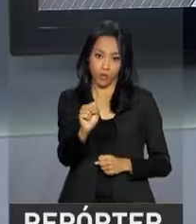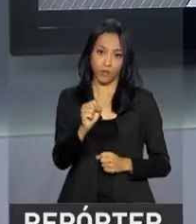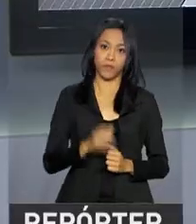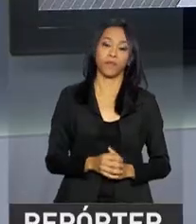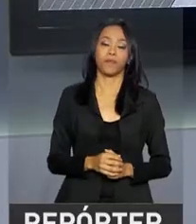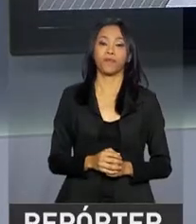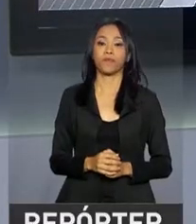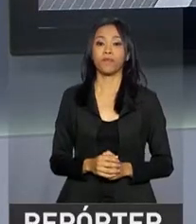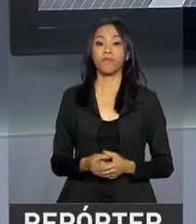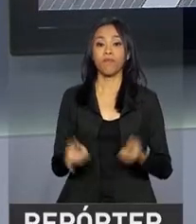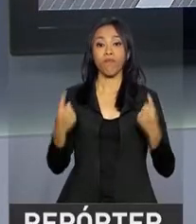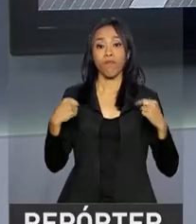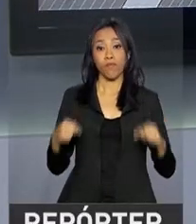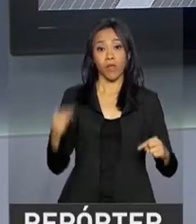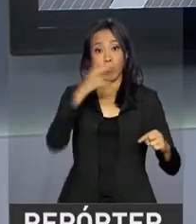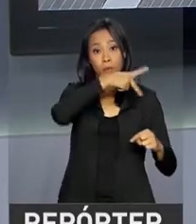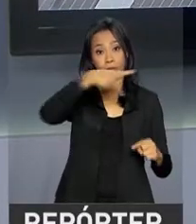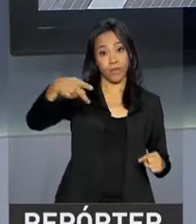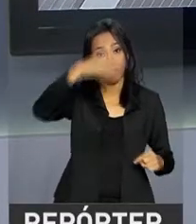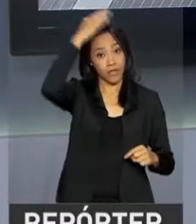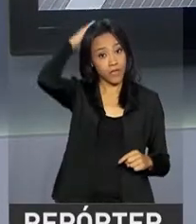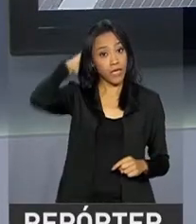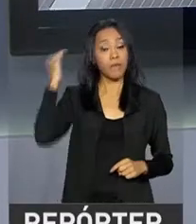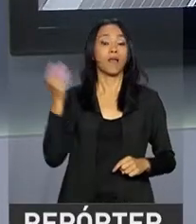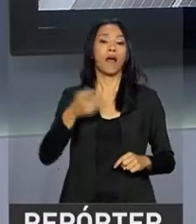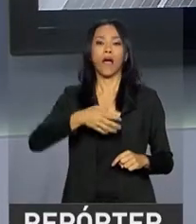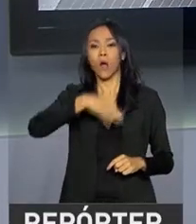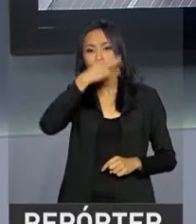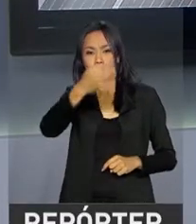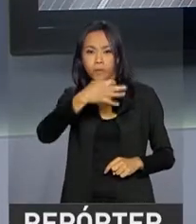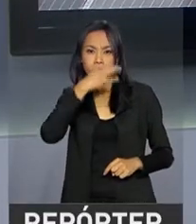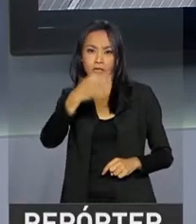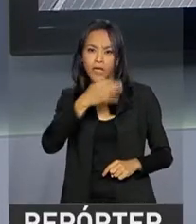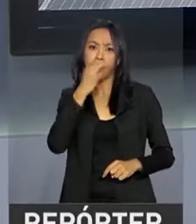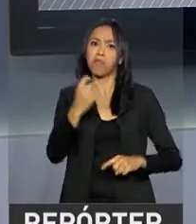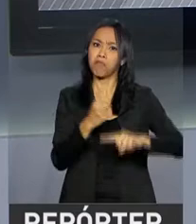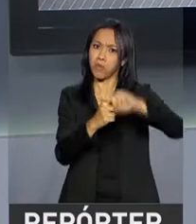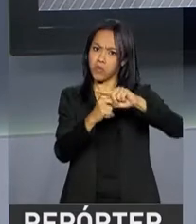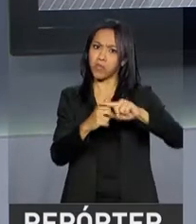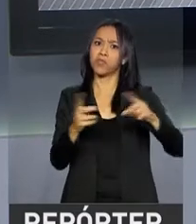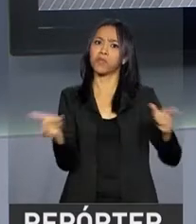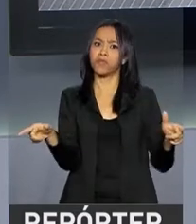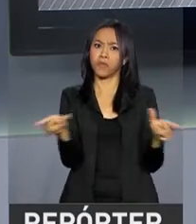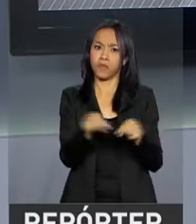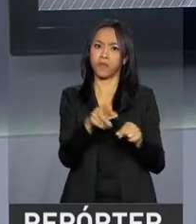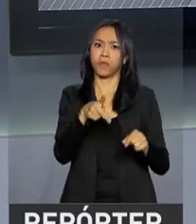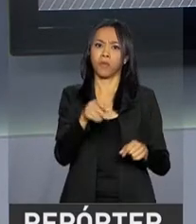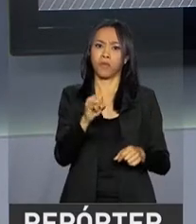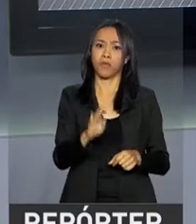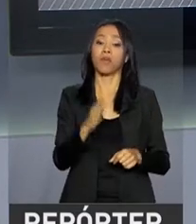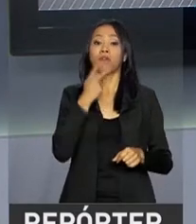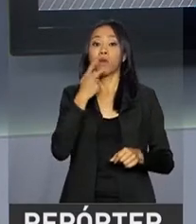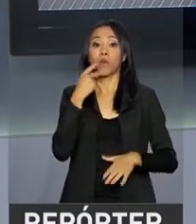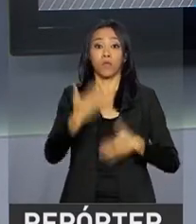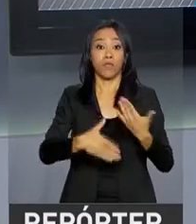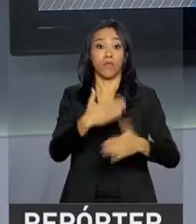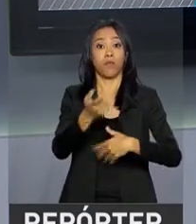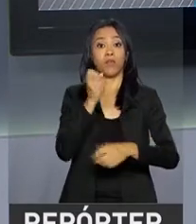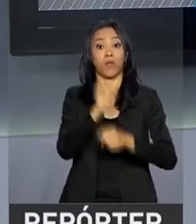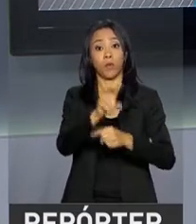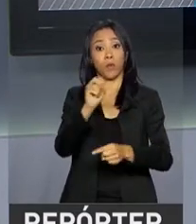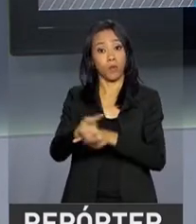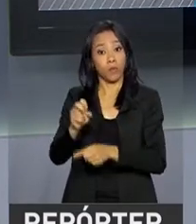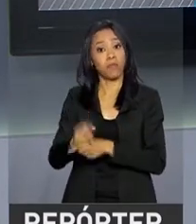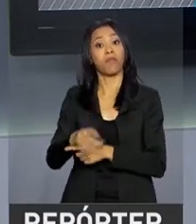o presidente michel temer ao comentar o resultado positivo do pib destacou que o crescimento da economia levará a geração de